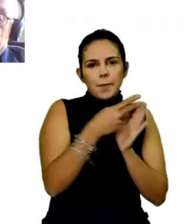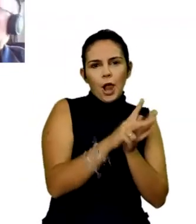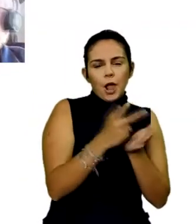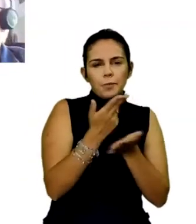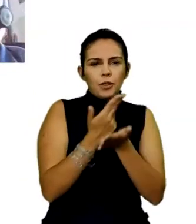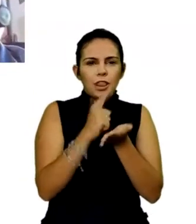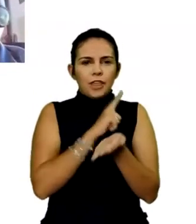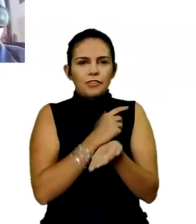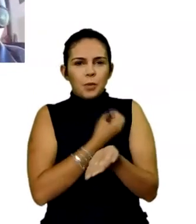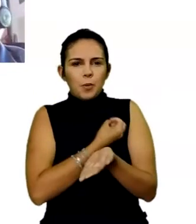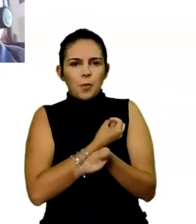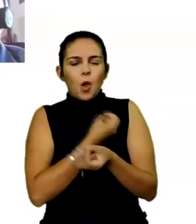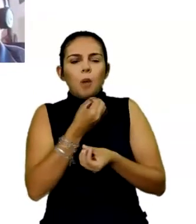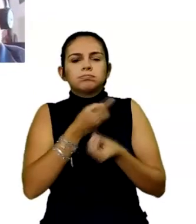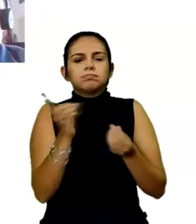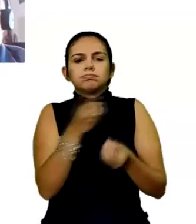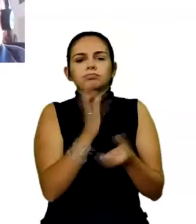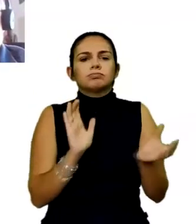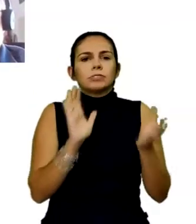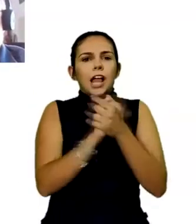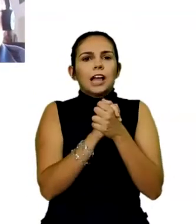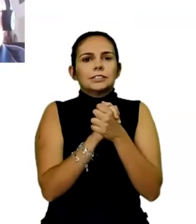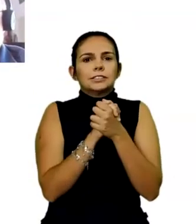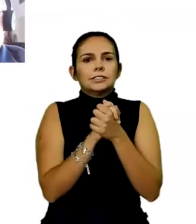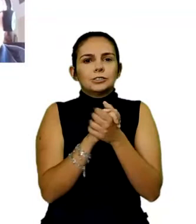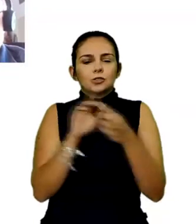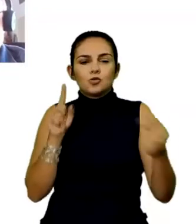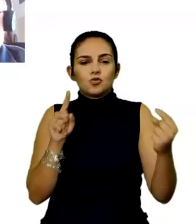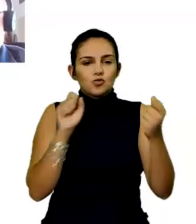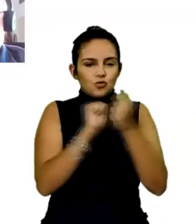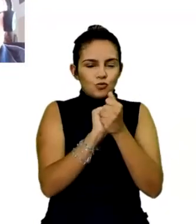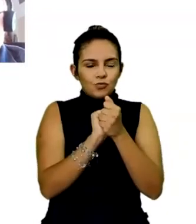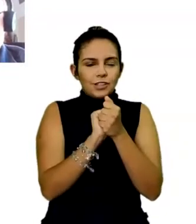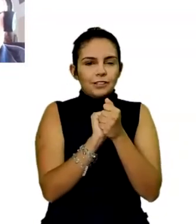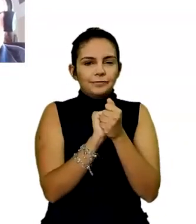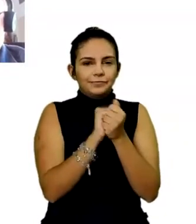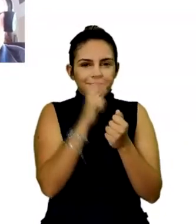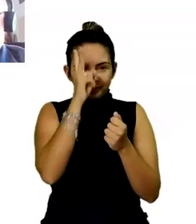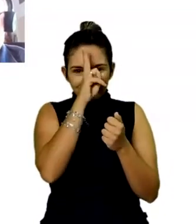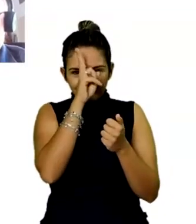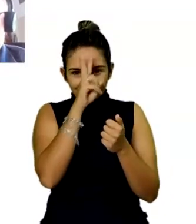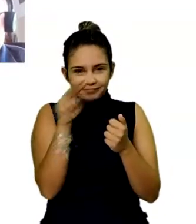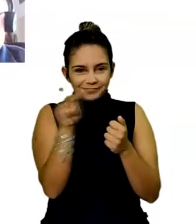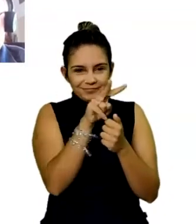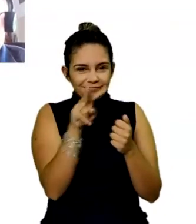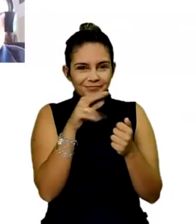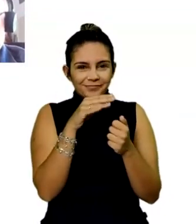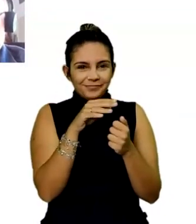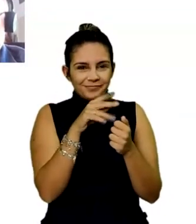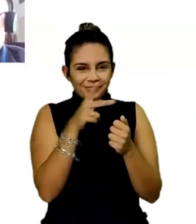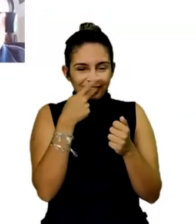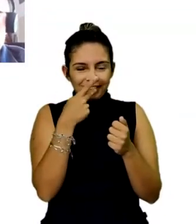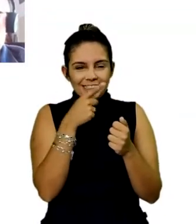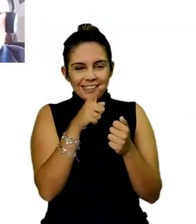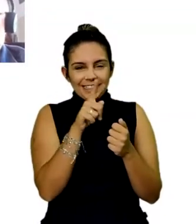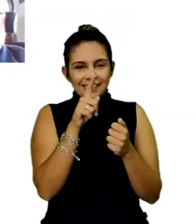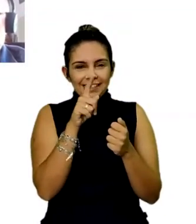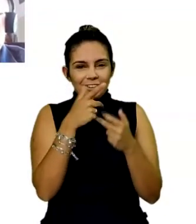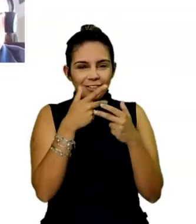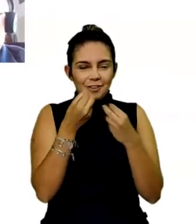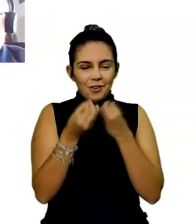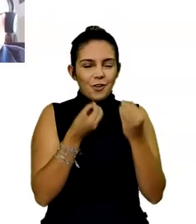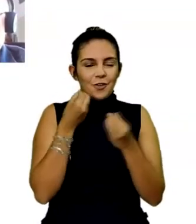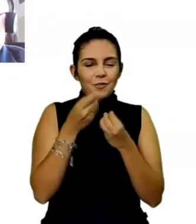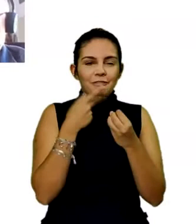vida própria. Como casar esses dois? Eu falo casar porque eu lembro, pesquisando, eu vi o Eliardo dizendo algo